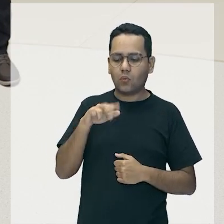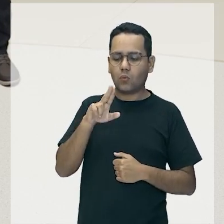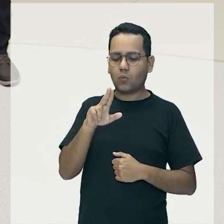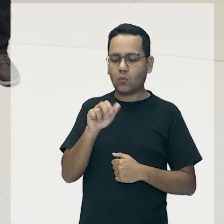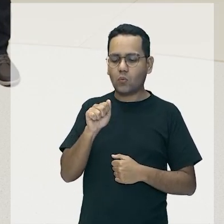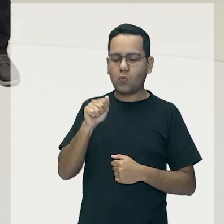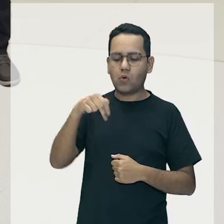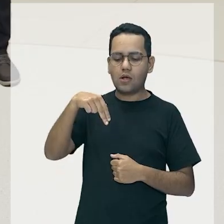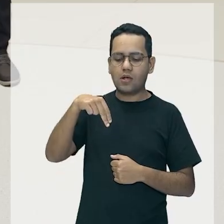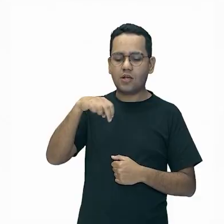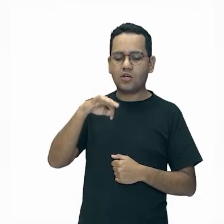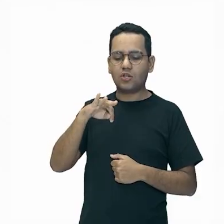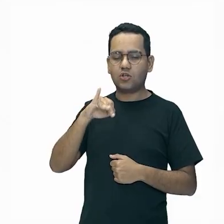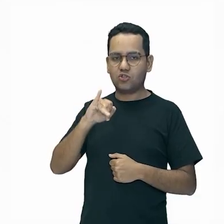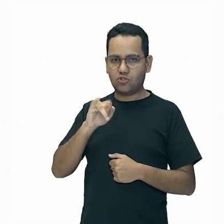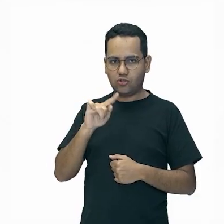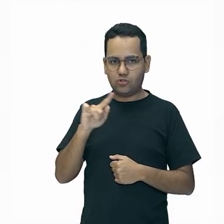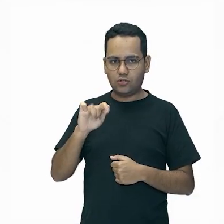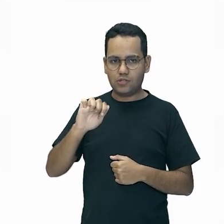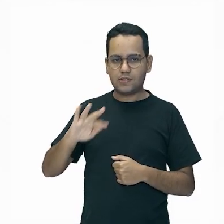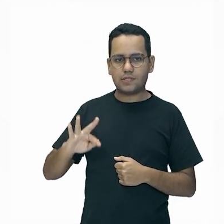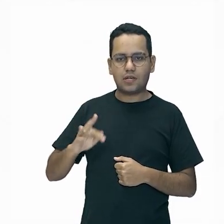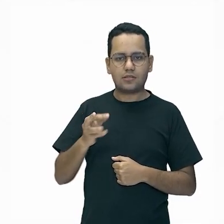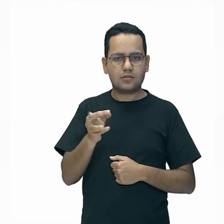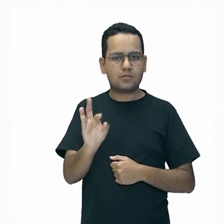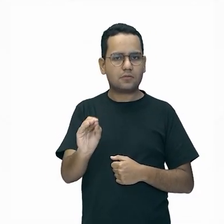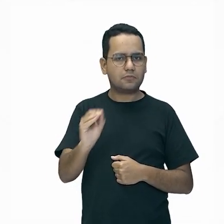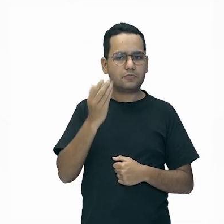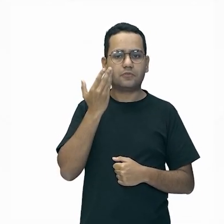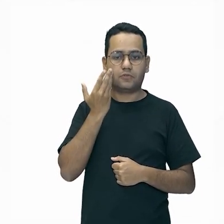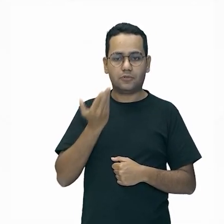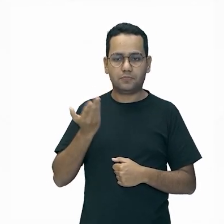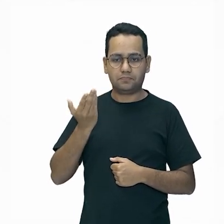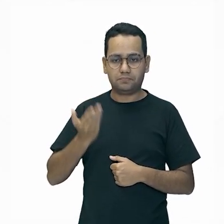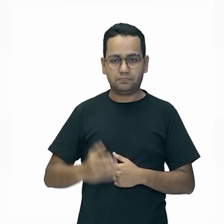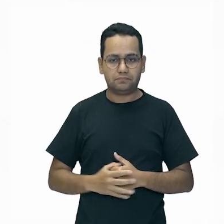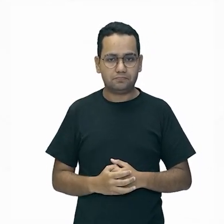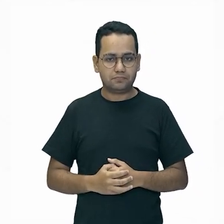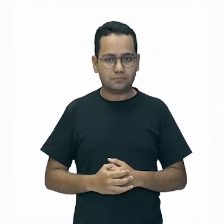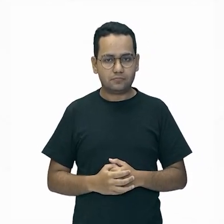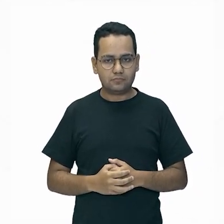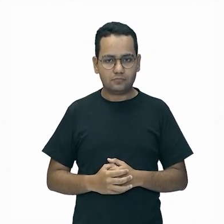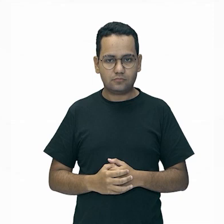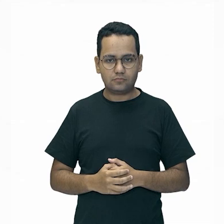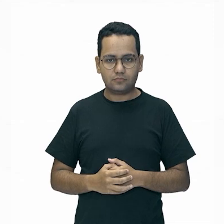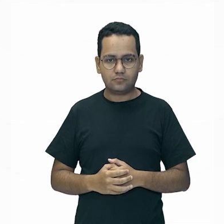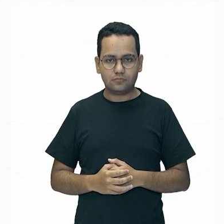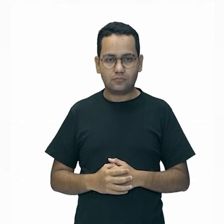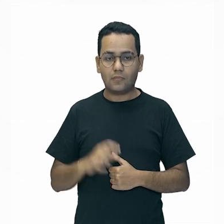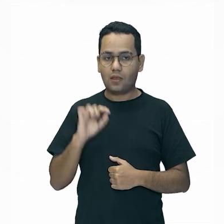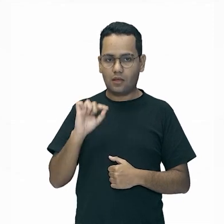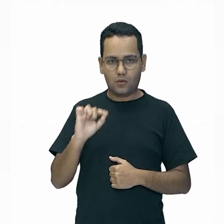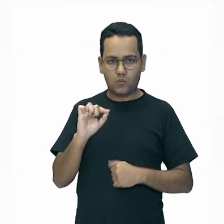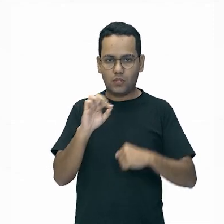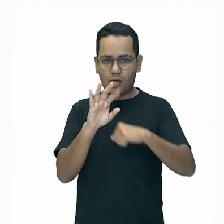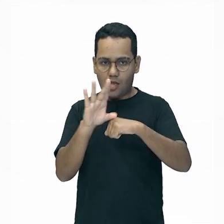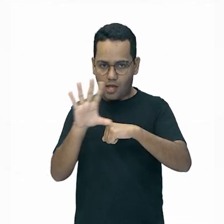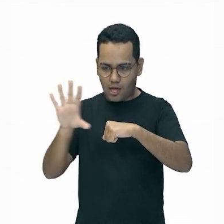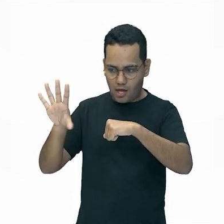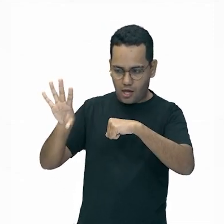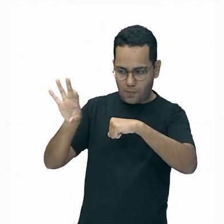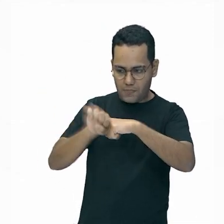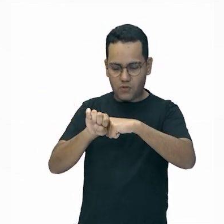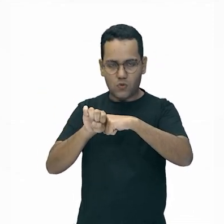Prestem muita atenção aí, olha só. Quantização é aquela radiação absorvida ou emitida por um